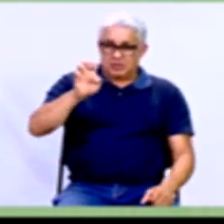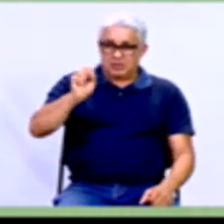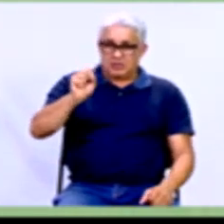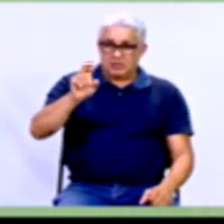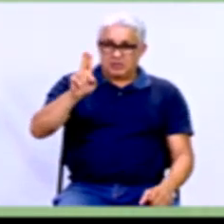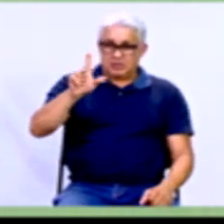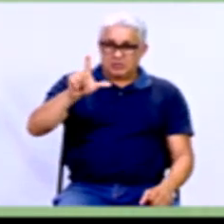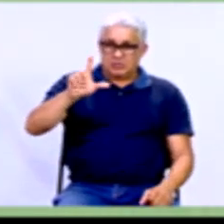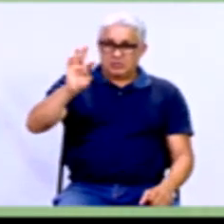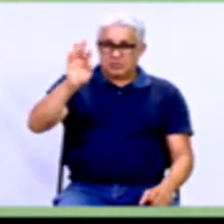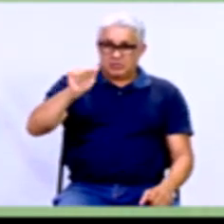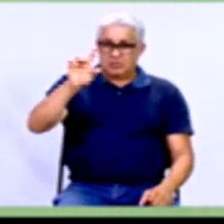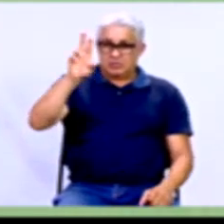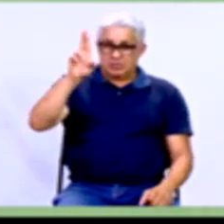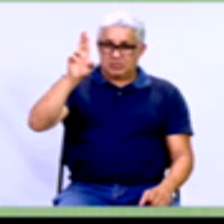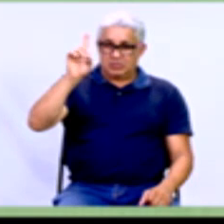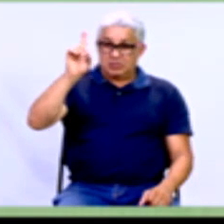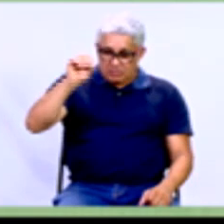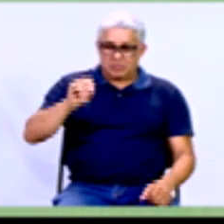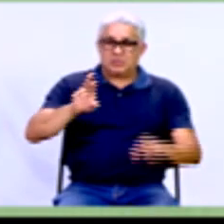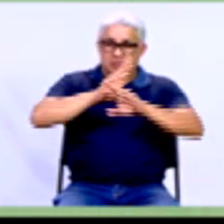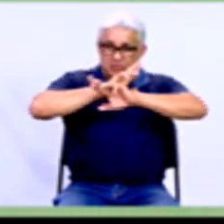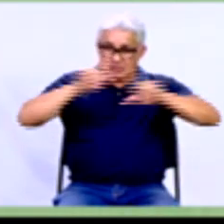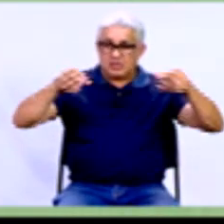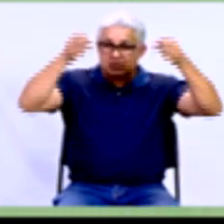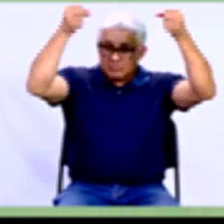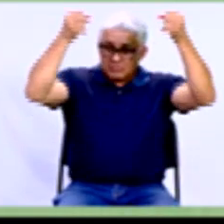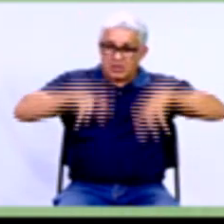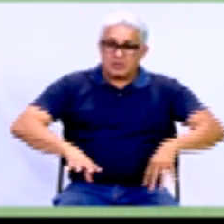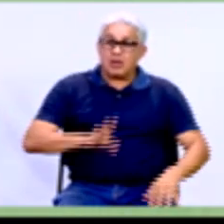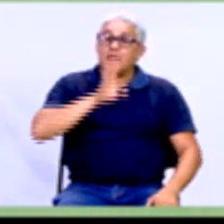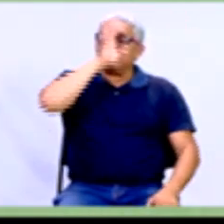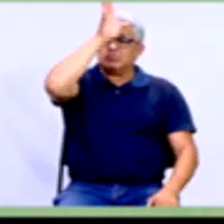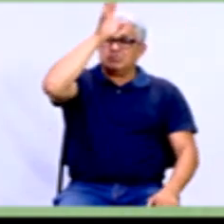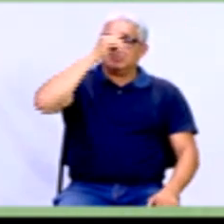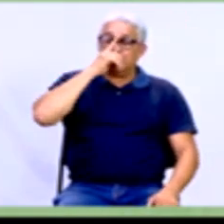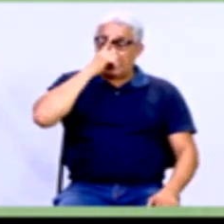seja, são resultados explicados ao acaso, tá?